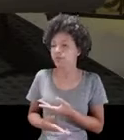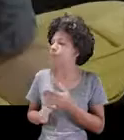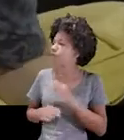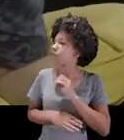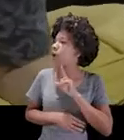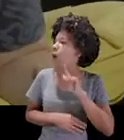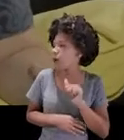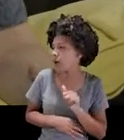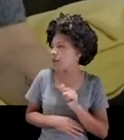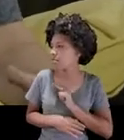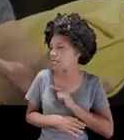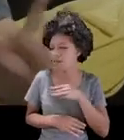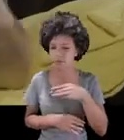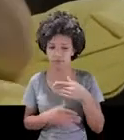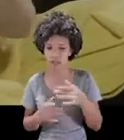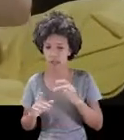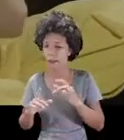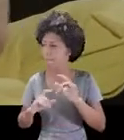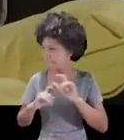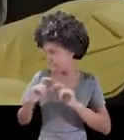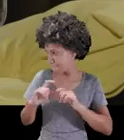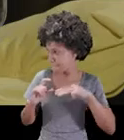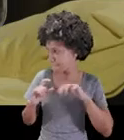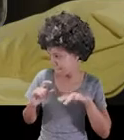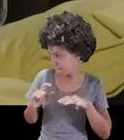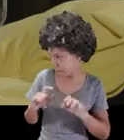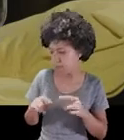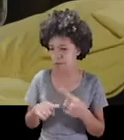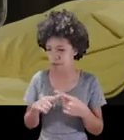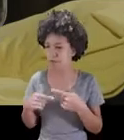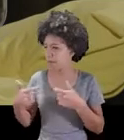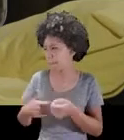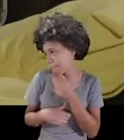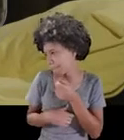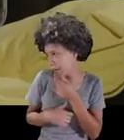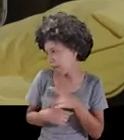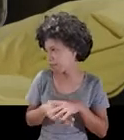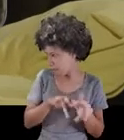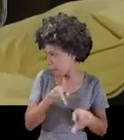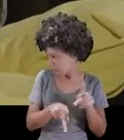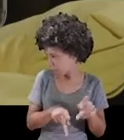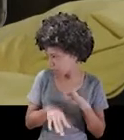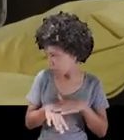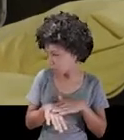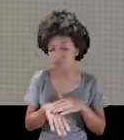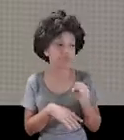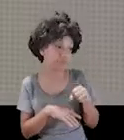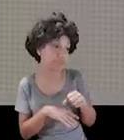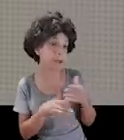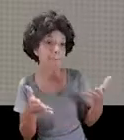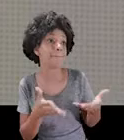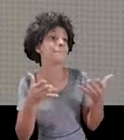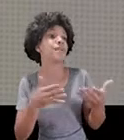caramba Você trouxe aqui uns memes que até numa guerra a galera tá tava fazendo piada a população é